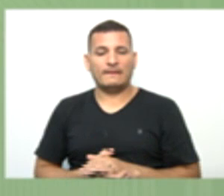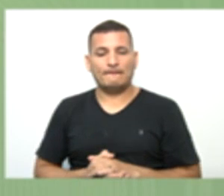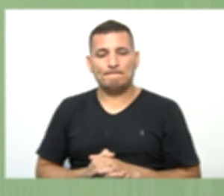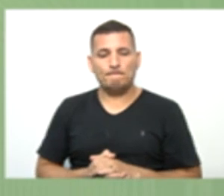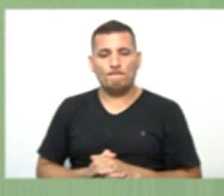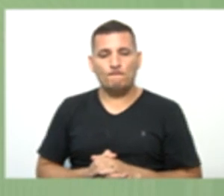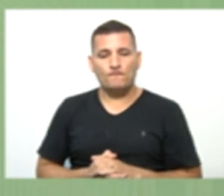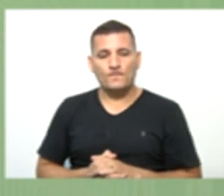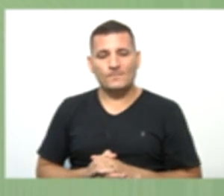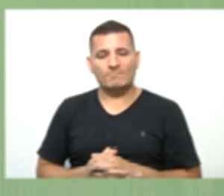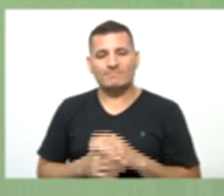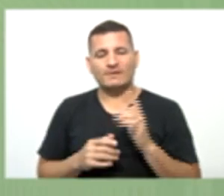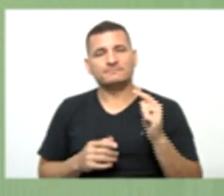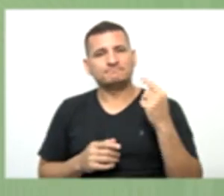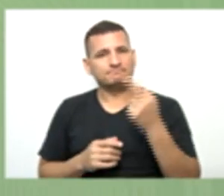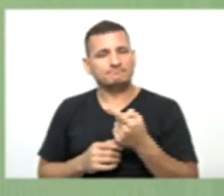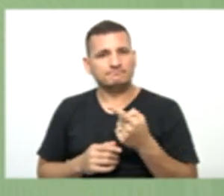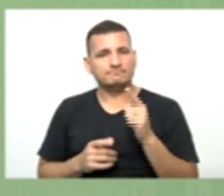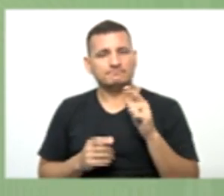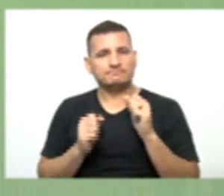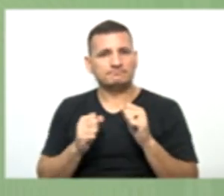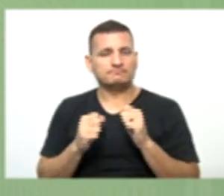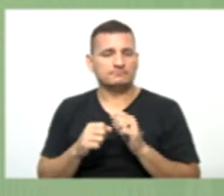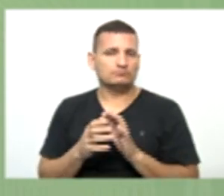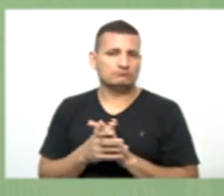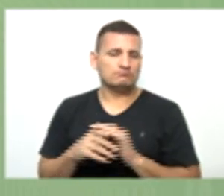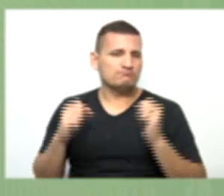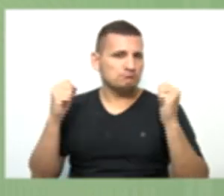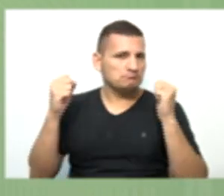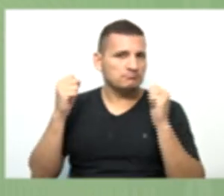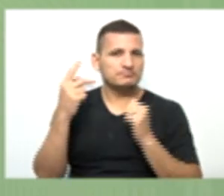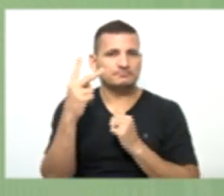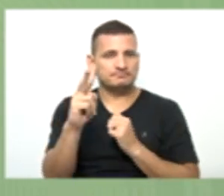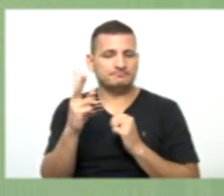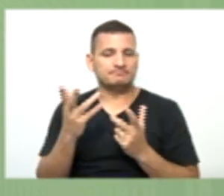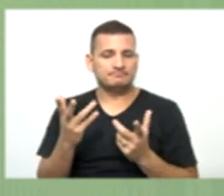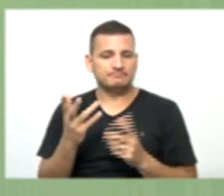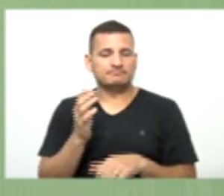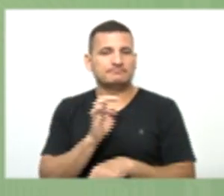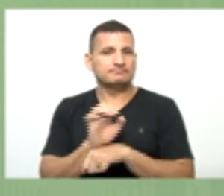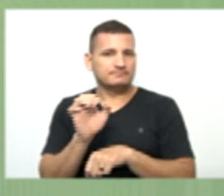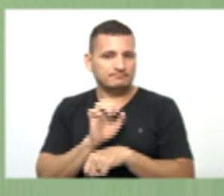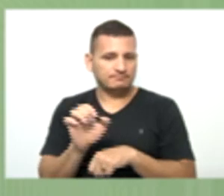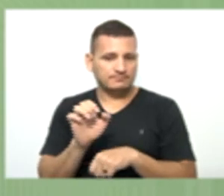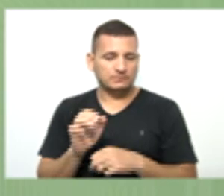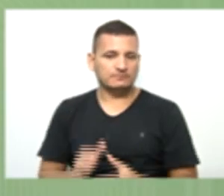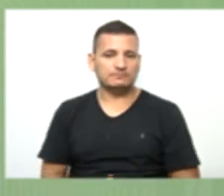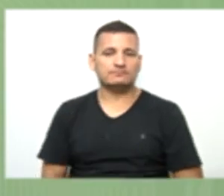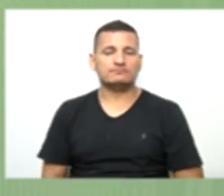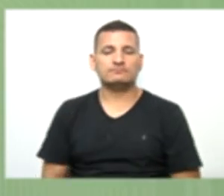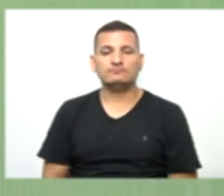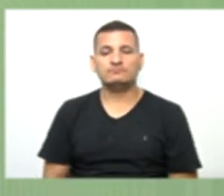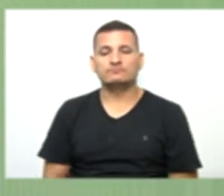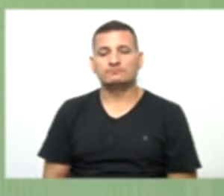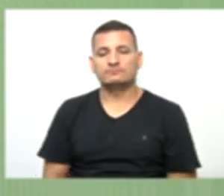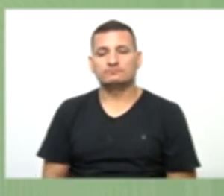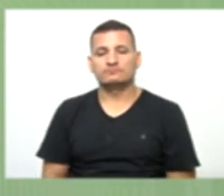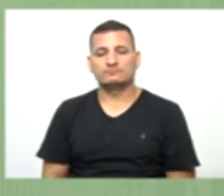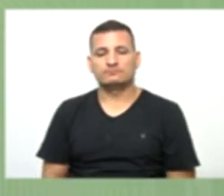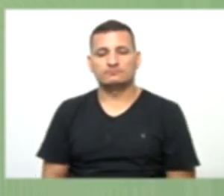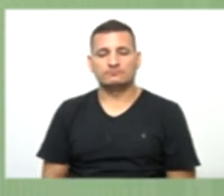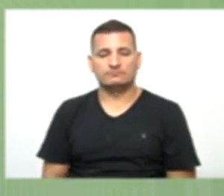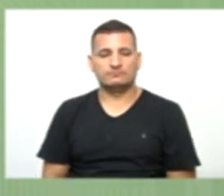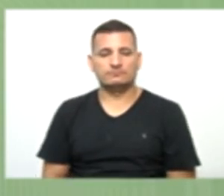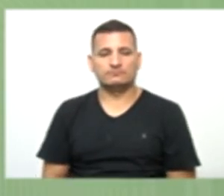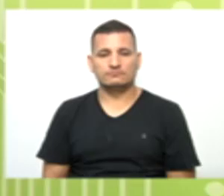até que, enfim, você pode, então, comemorar o seu estágio, né? O seu estágio